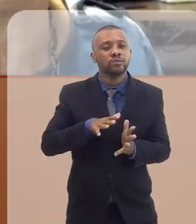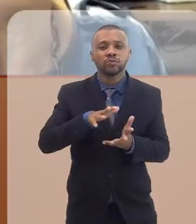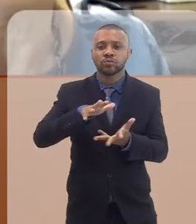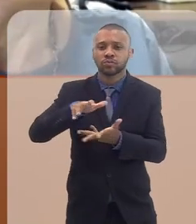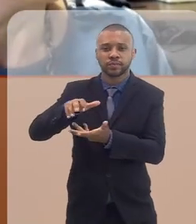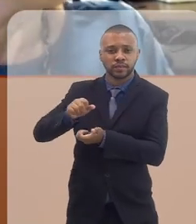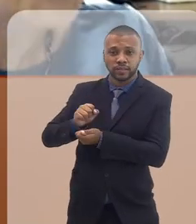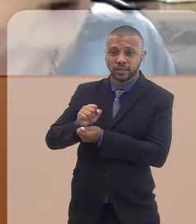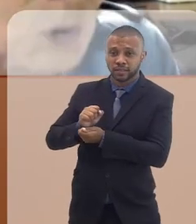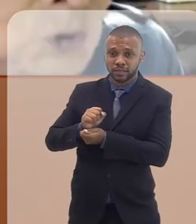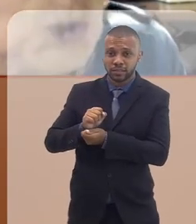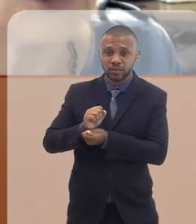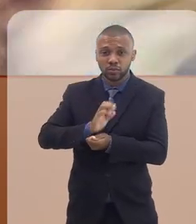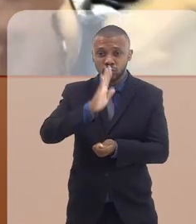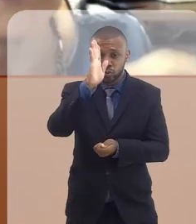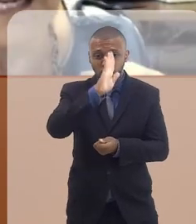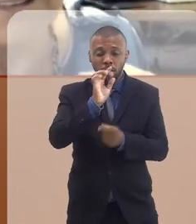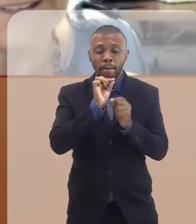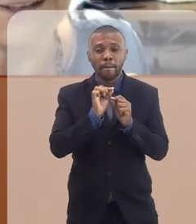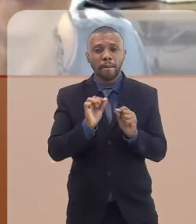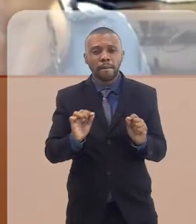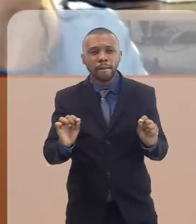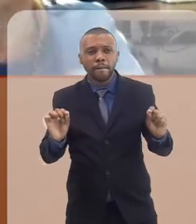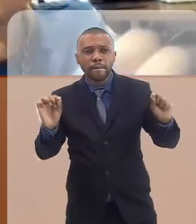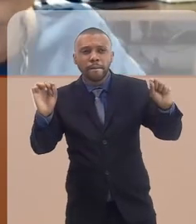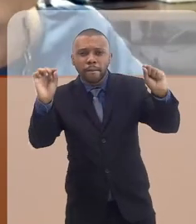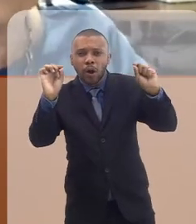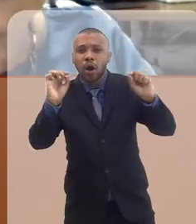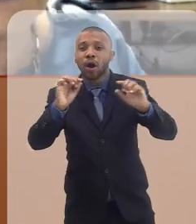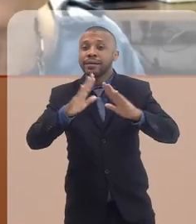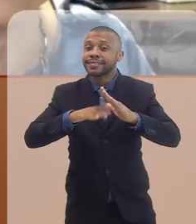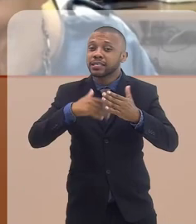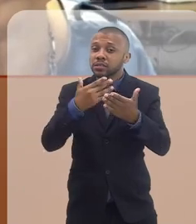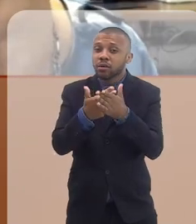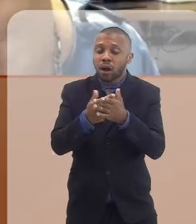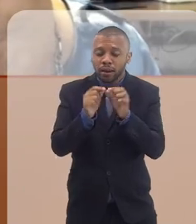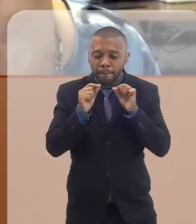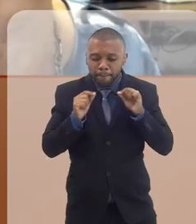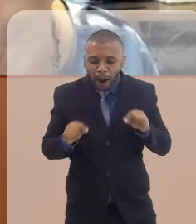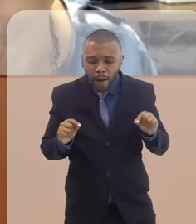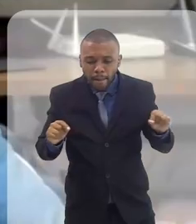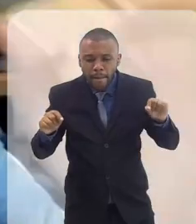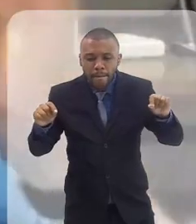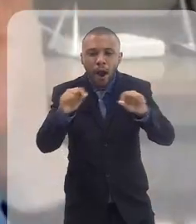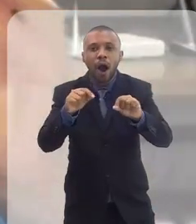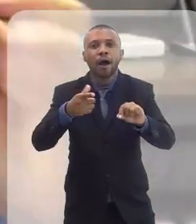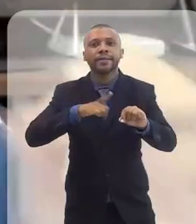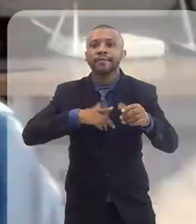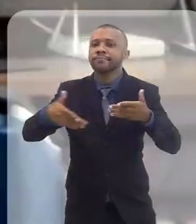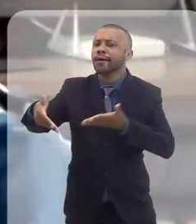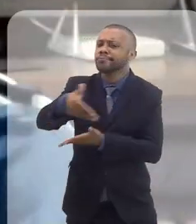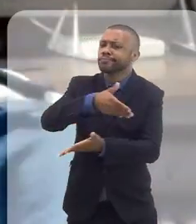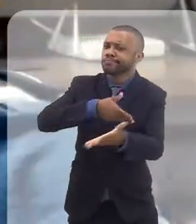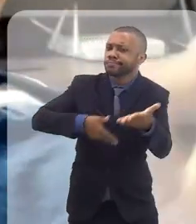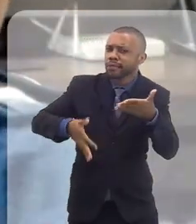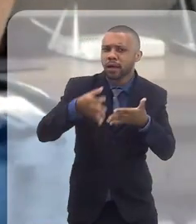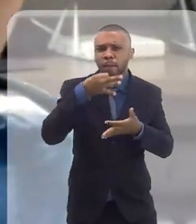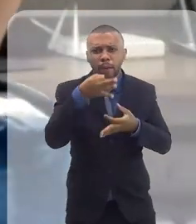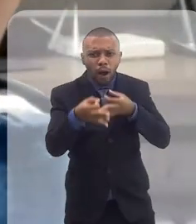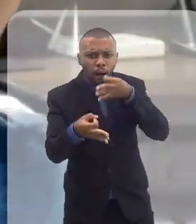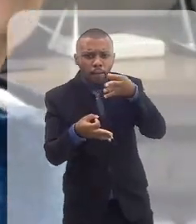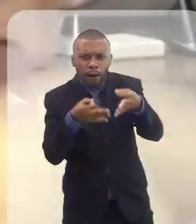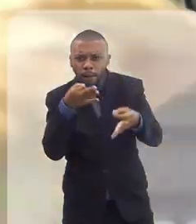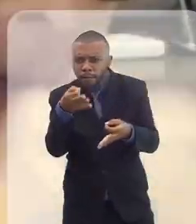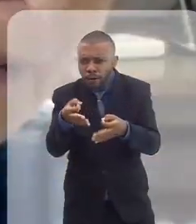pH do planeta. Em todo o Brasil, em todas as escolas, uma